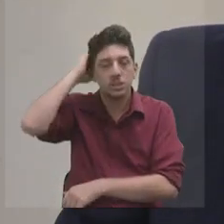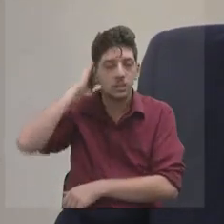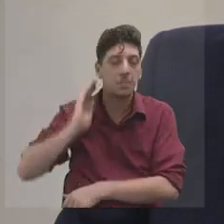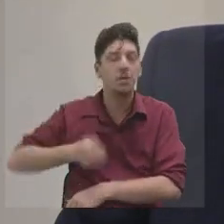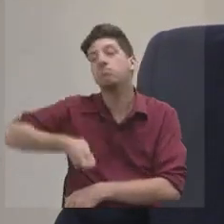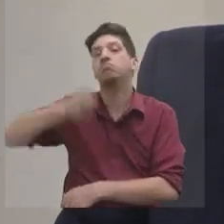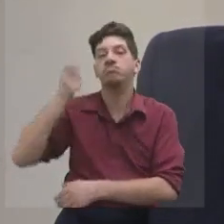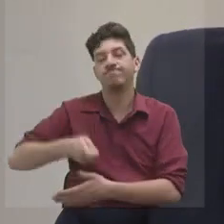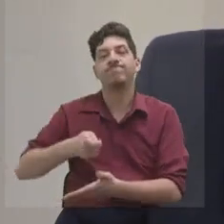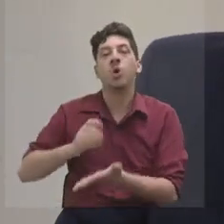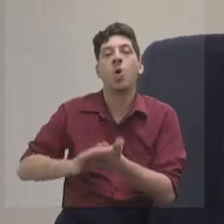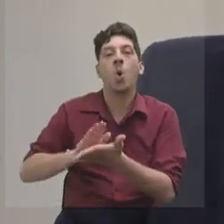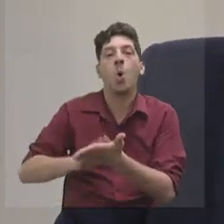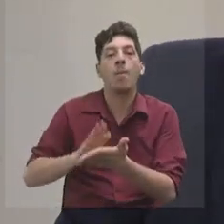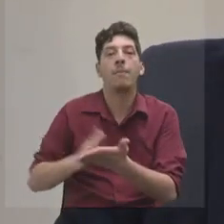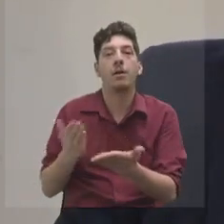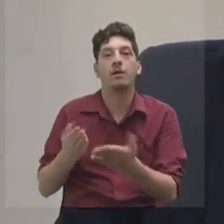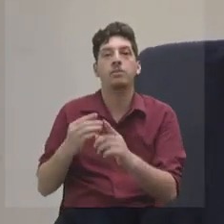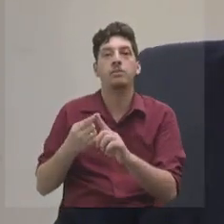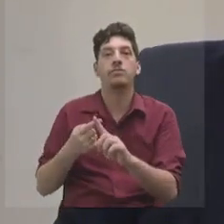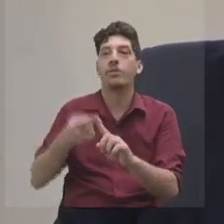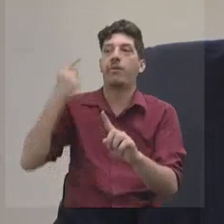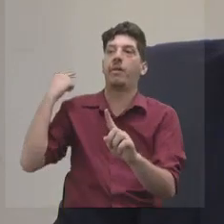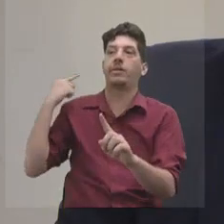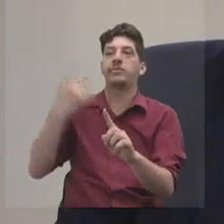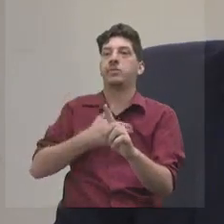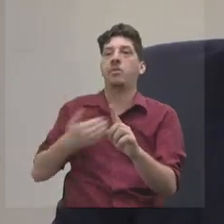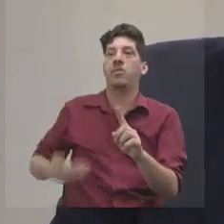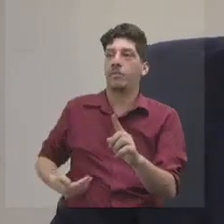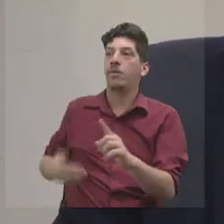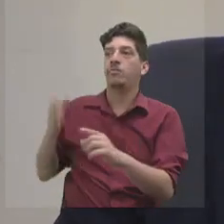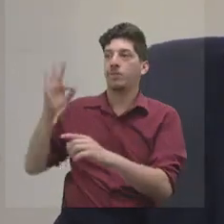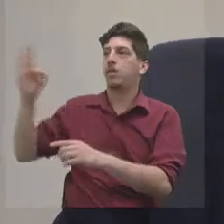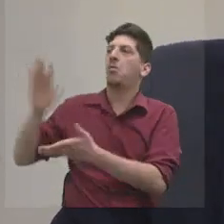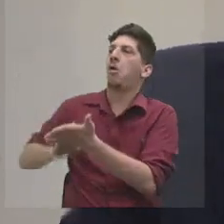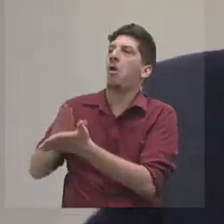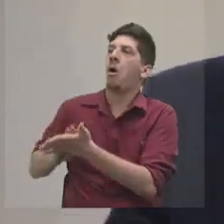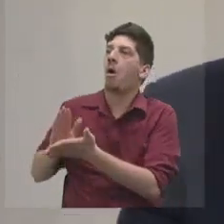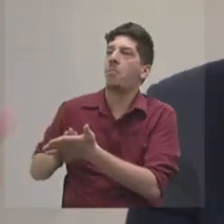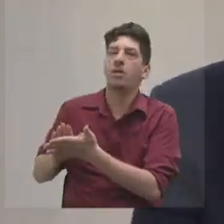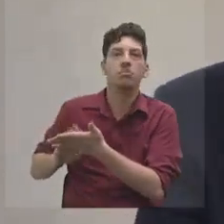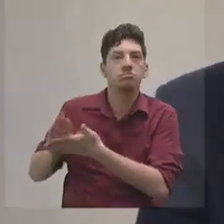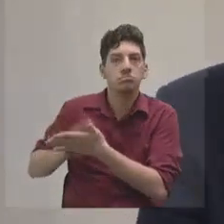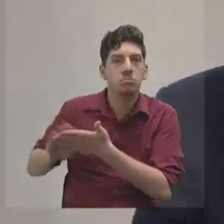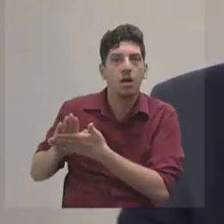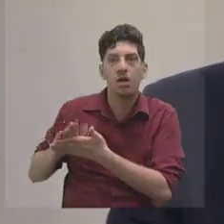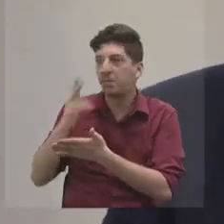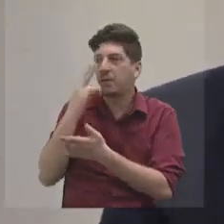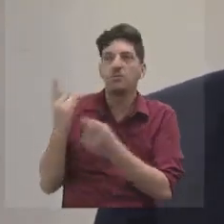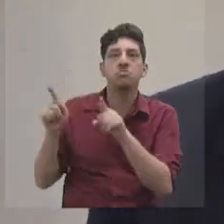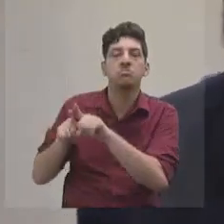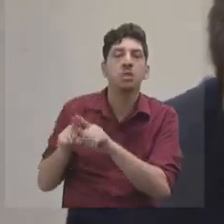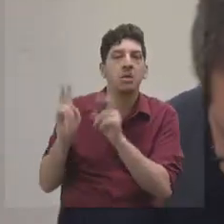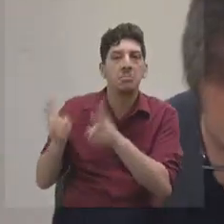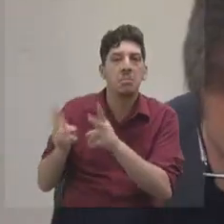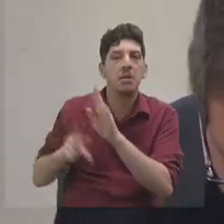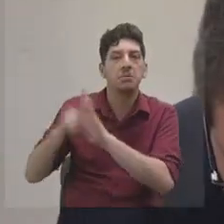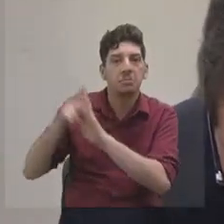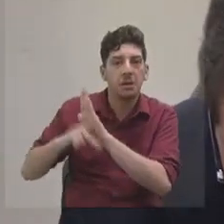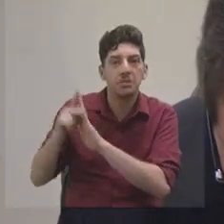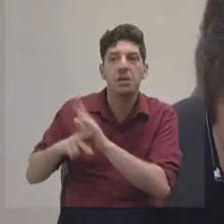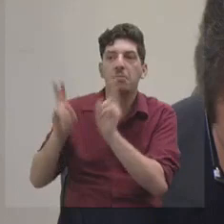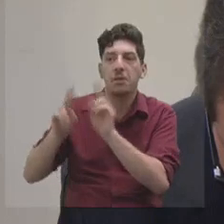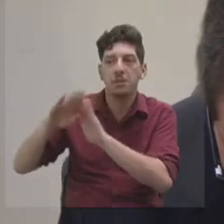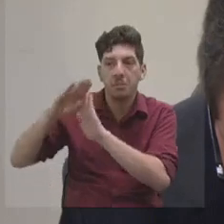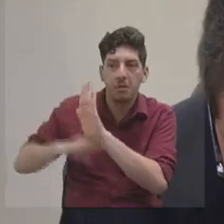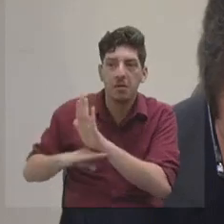ao antigo governo federal estarei explicado um pouco da sua quarta parte Mas como estavam juntos no mesmo projeto no mesmo programa entendo que